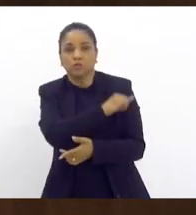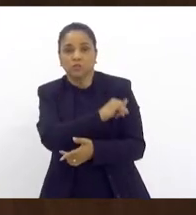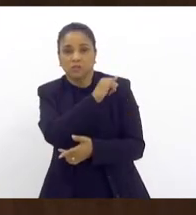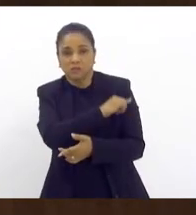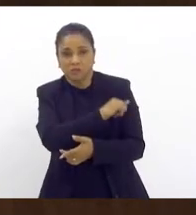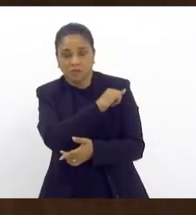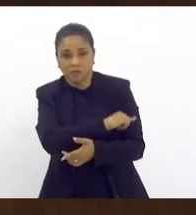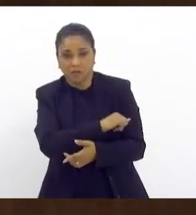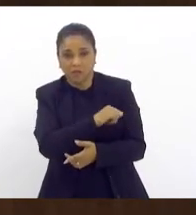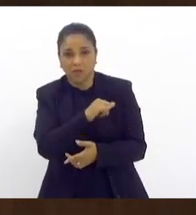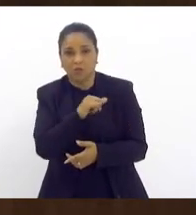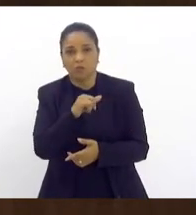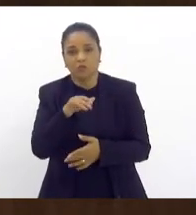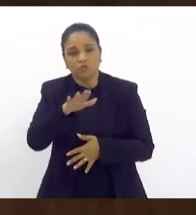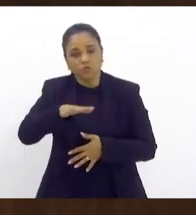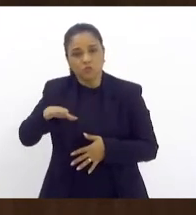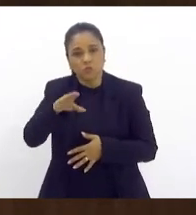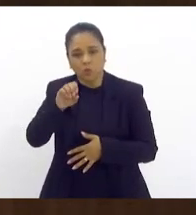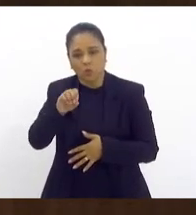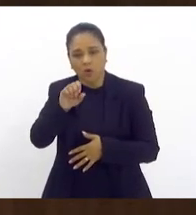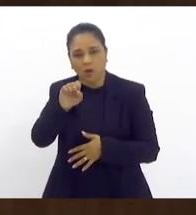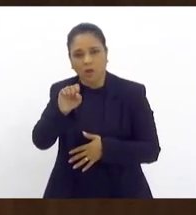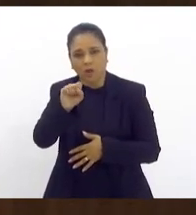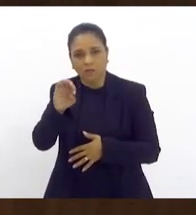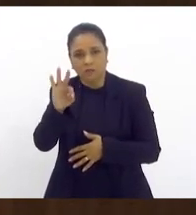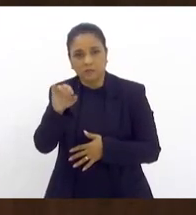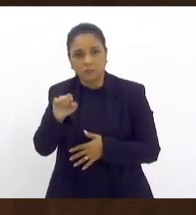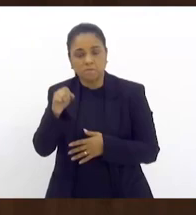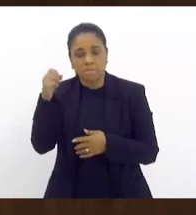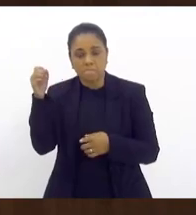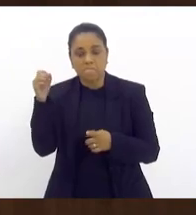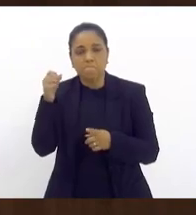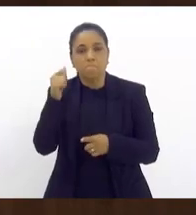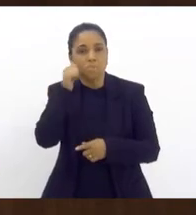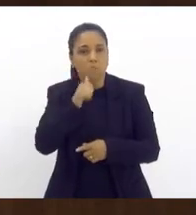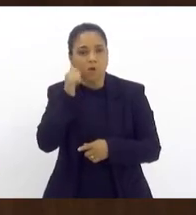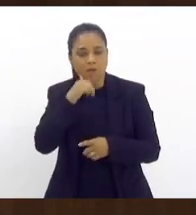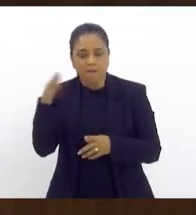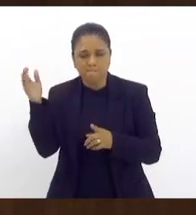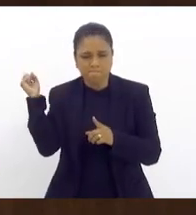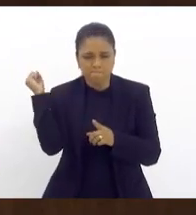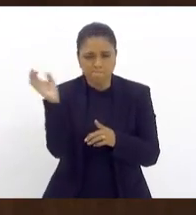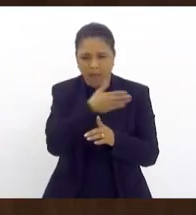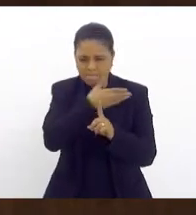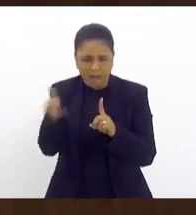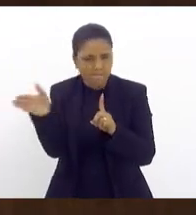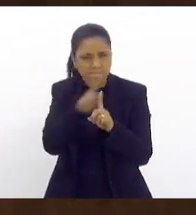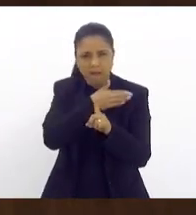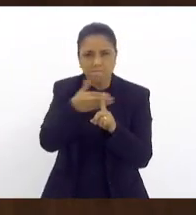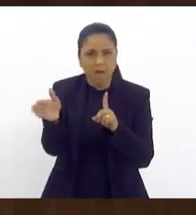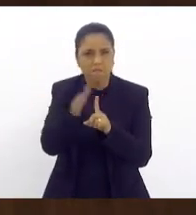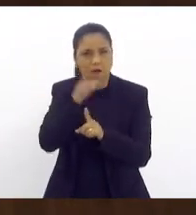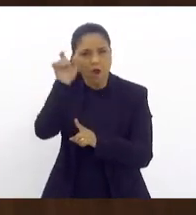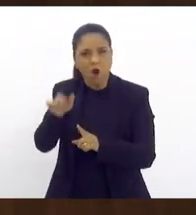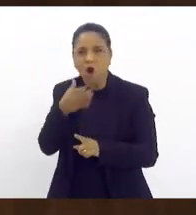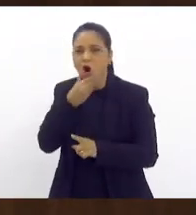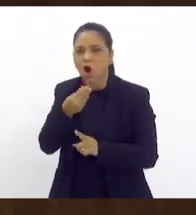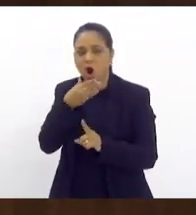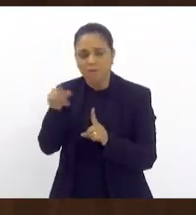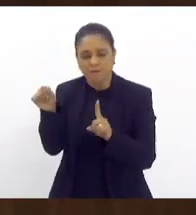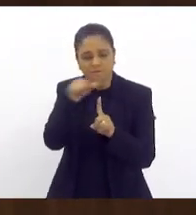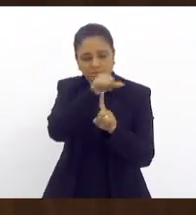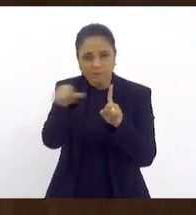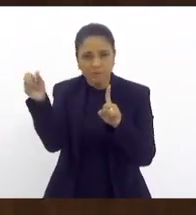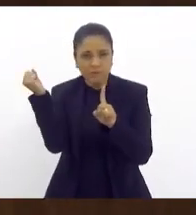é mais uma mulher é morta por espancamento pelo seu companheiro e deputada Renata e